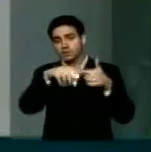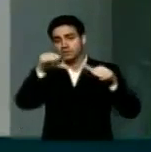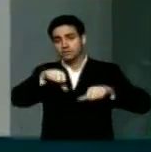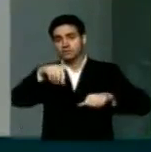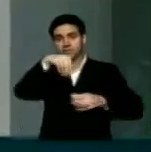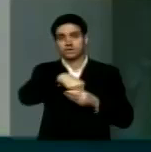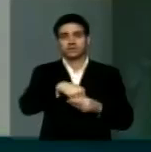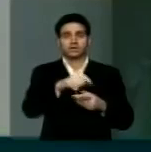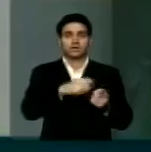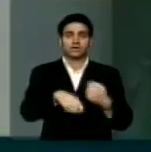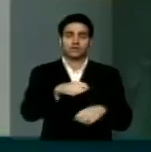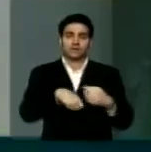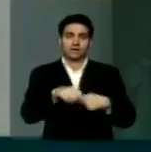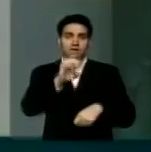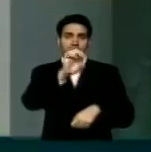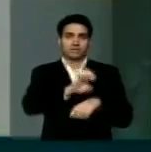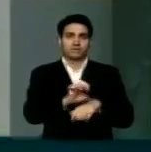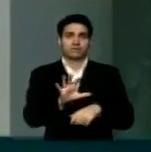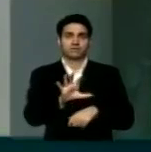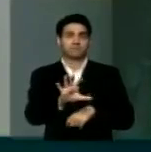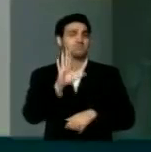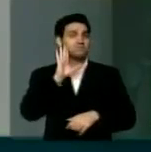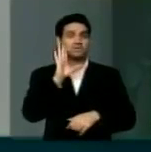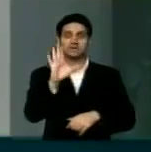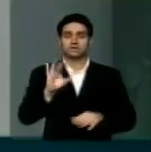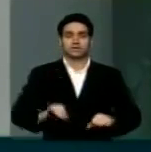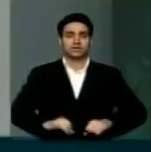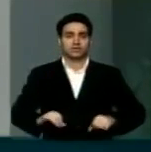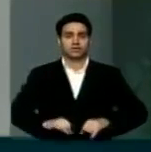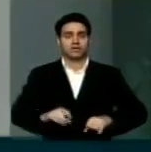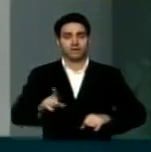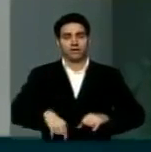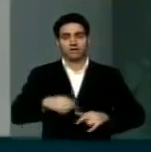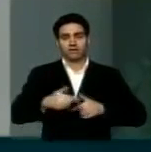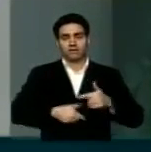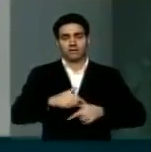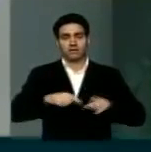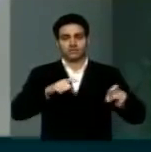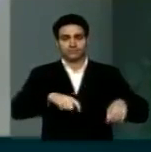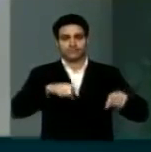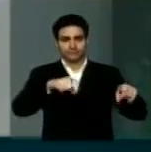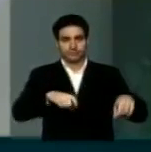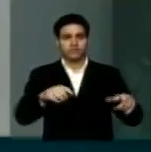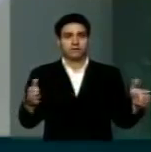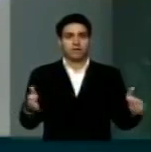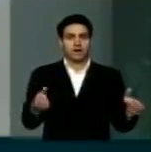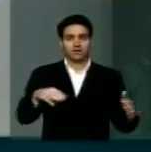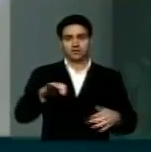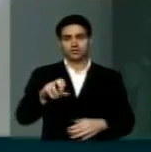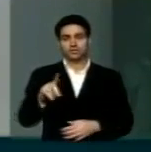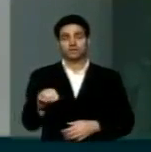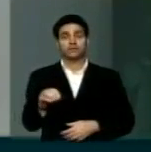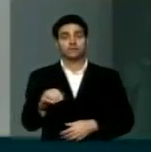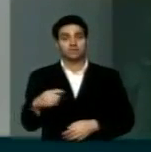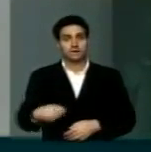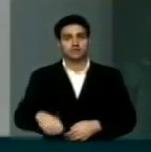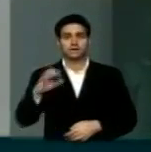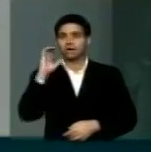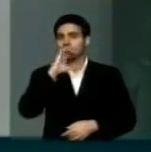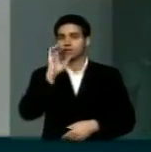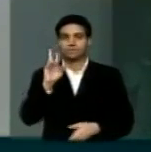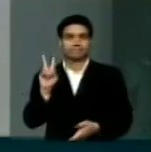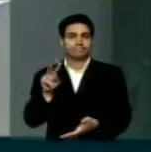regional, atingindo em especial os pequenos e médios produtores. É preciso reagir